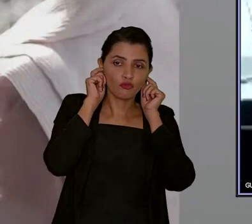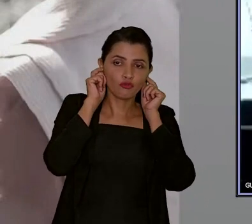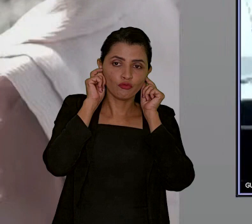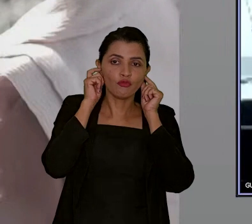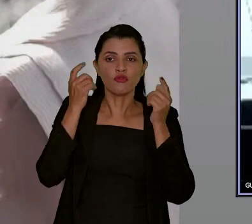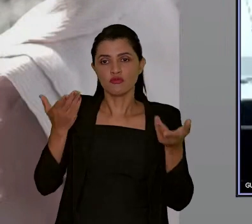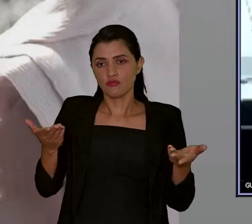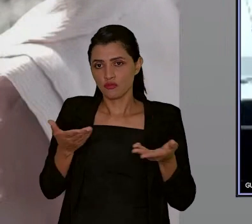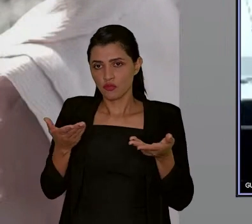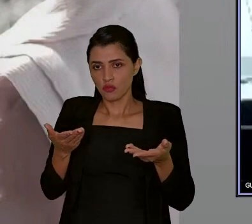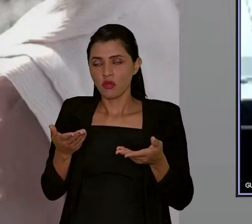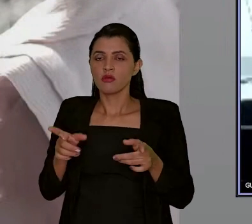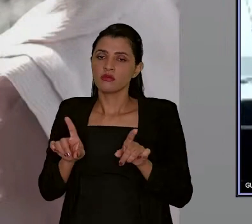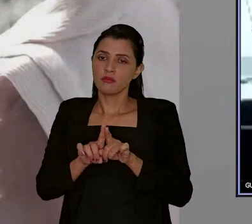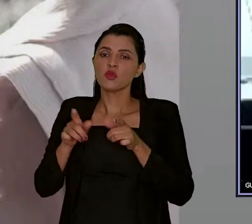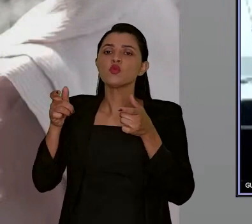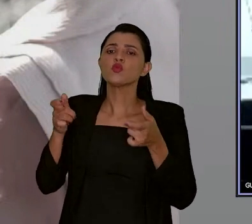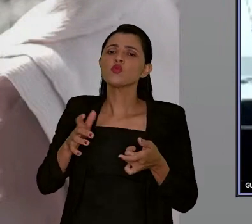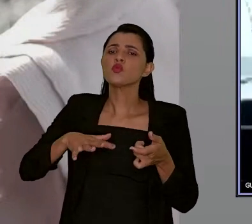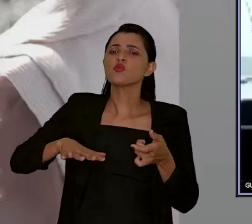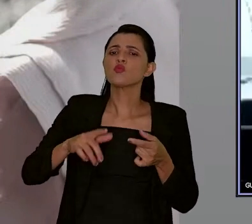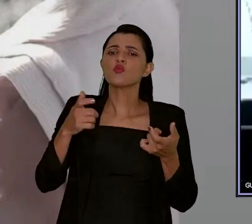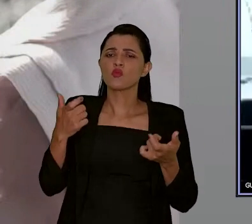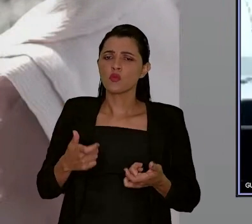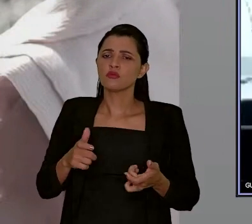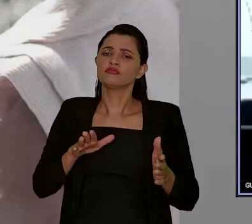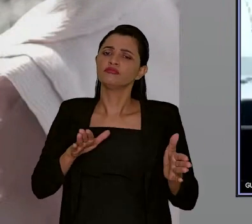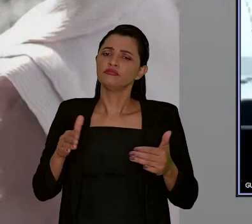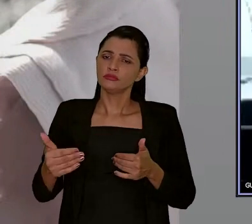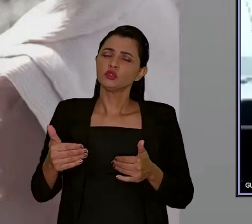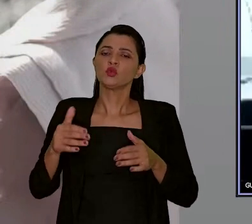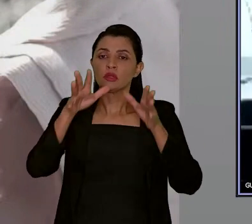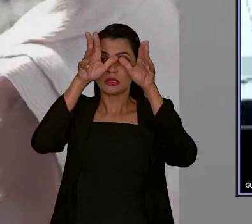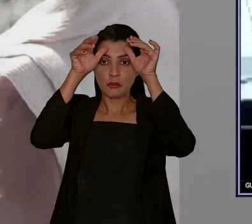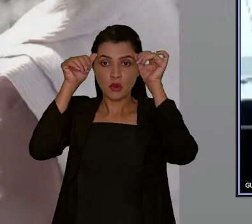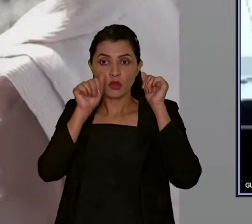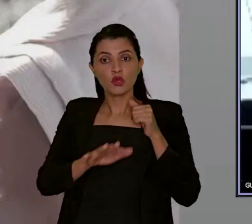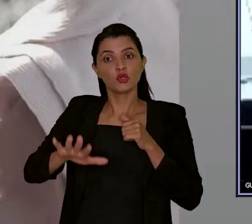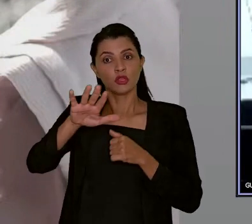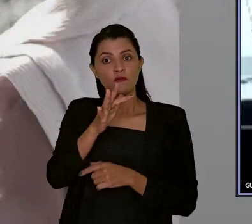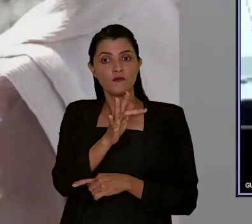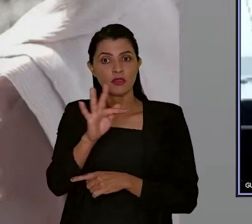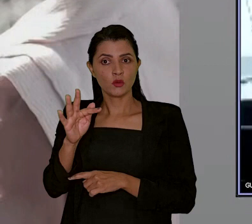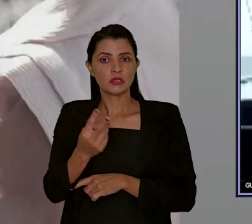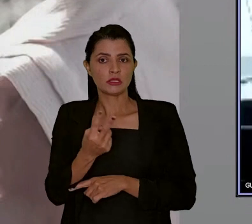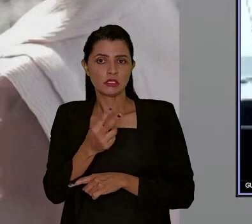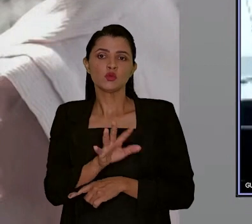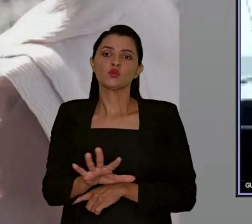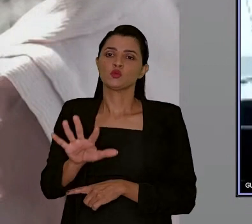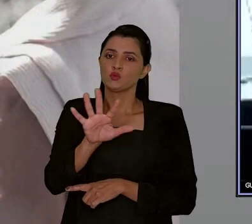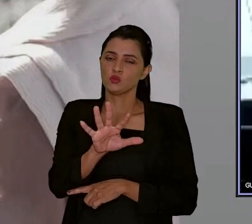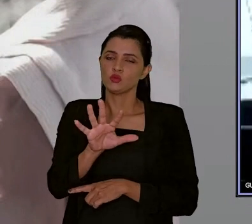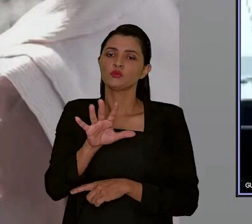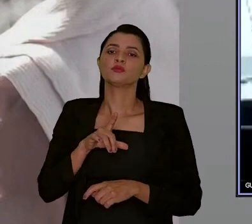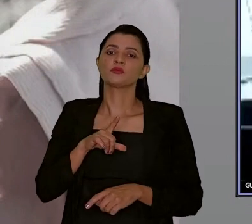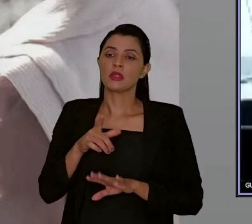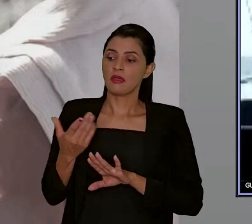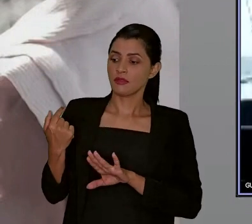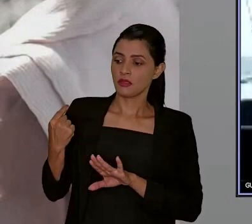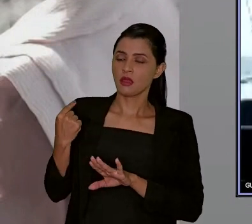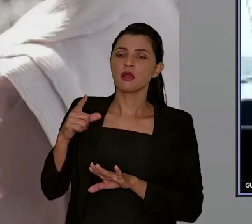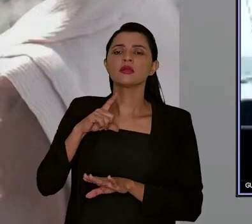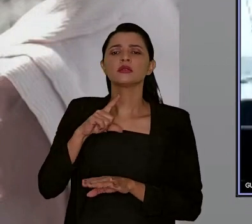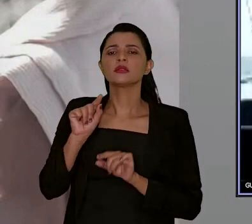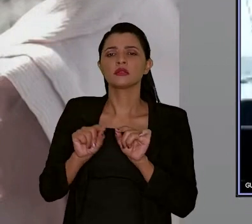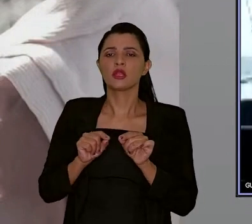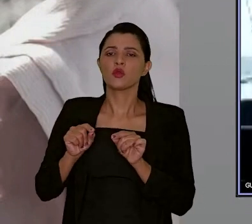no ambiente aqui do gabinete do Tribunal Regional Federal da 2ª Região. Atrás de mim está uma estante com